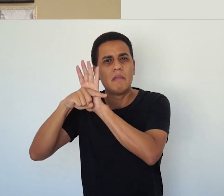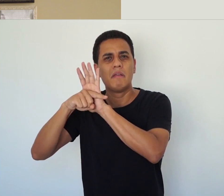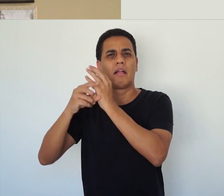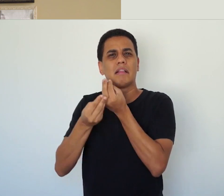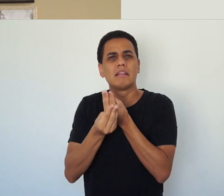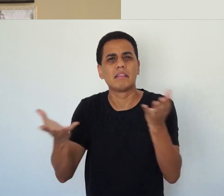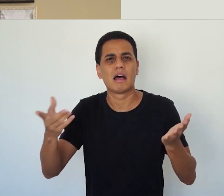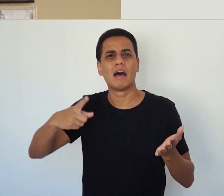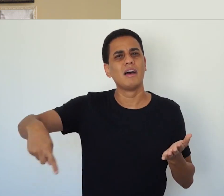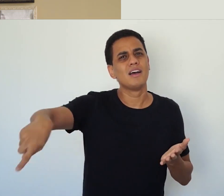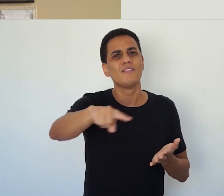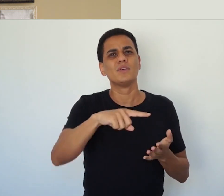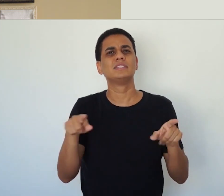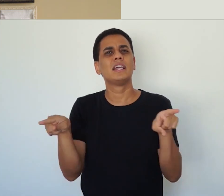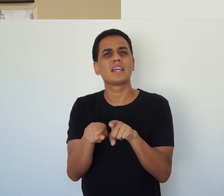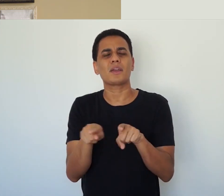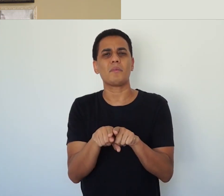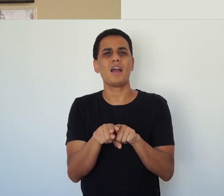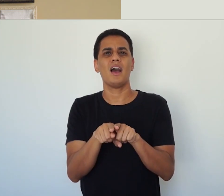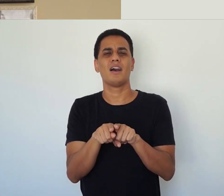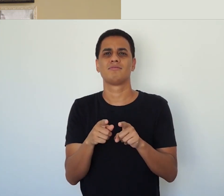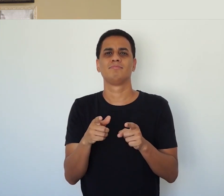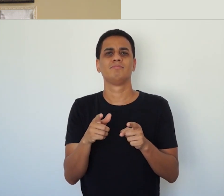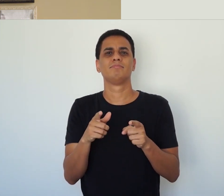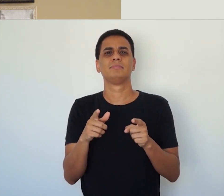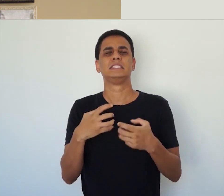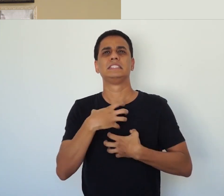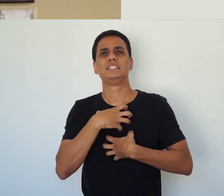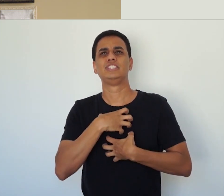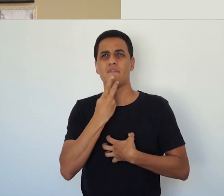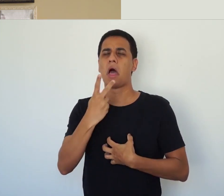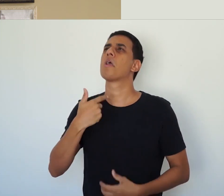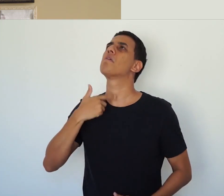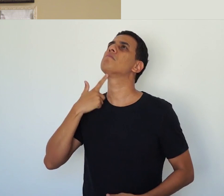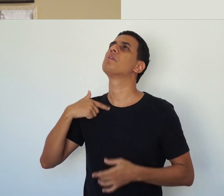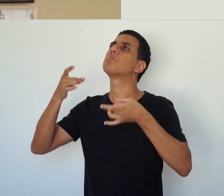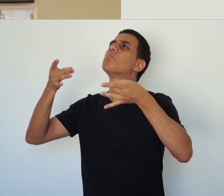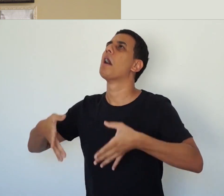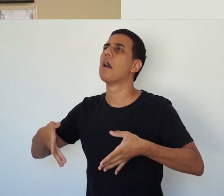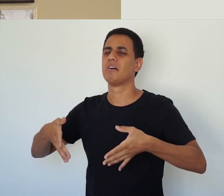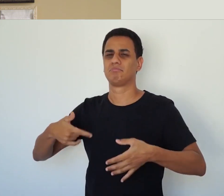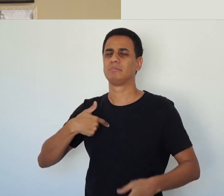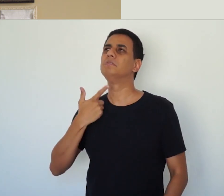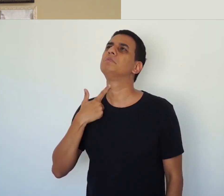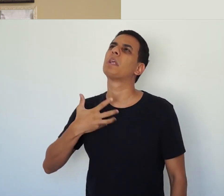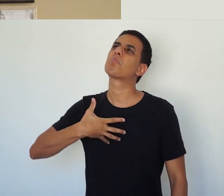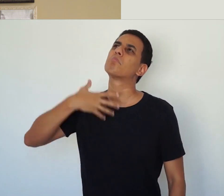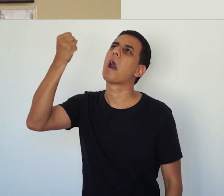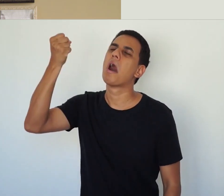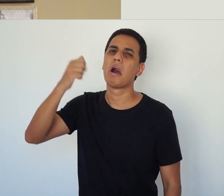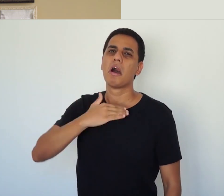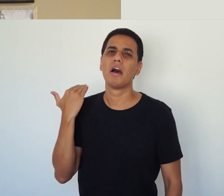pensamentos gerem emoções terríveis que vão te conduzir a uma palavra como essa, não é? Uma frase ou